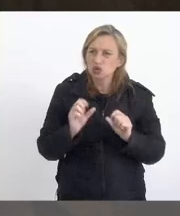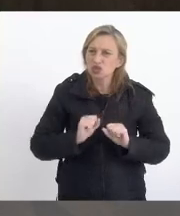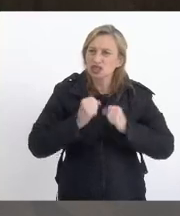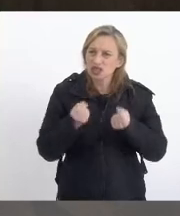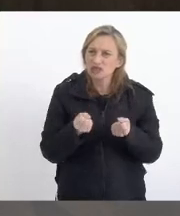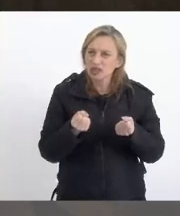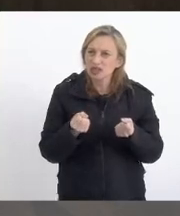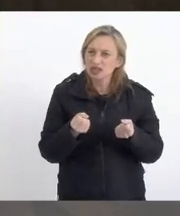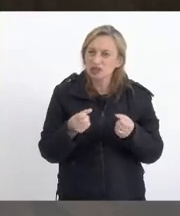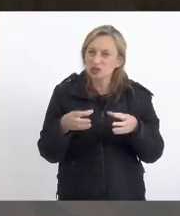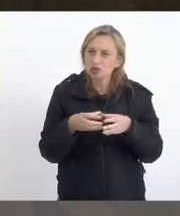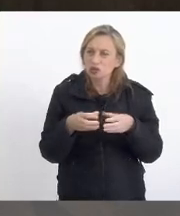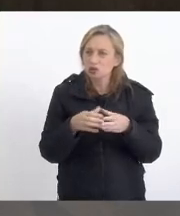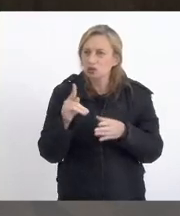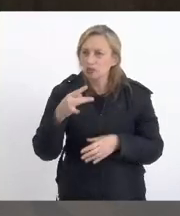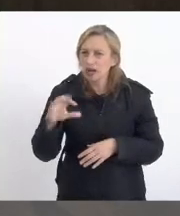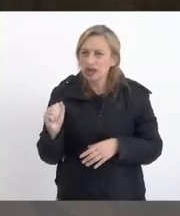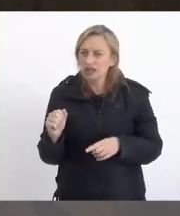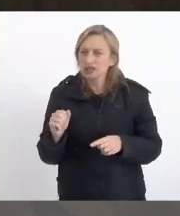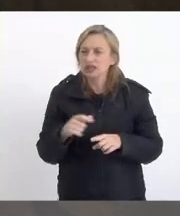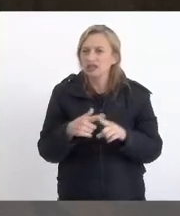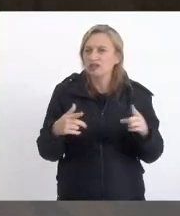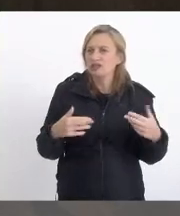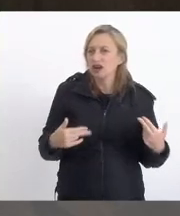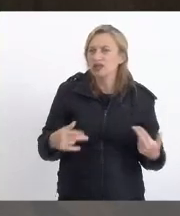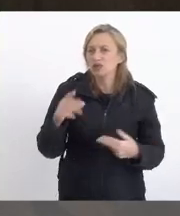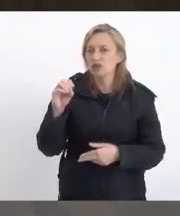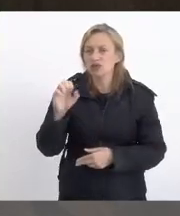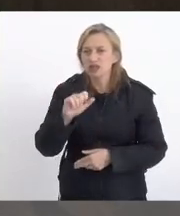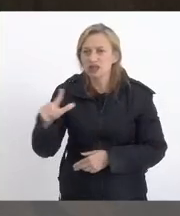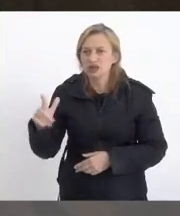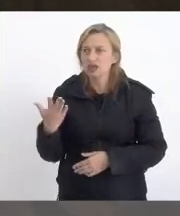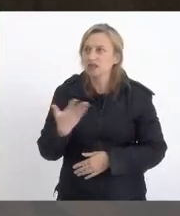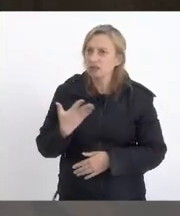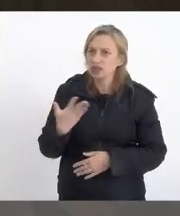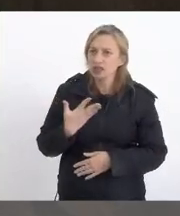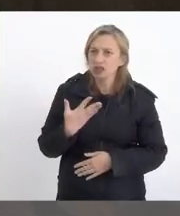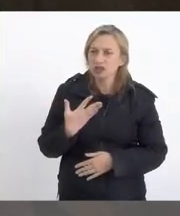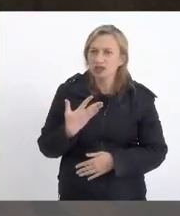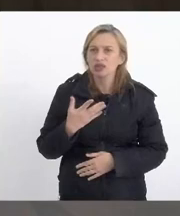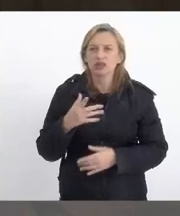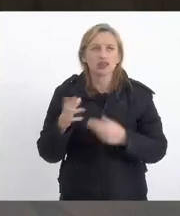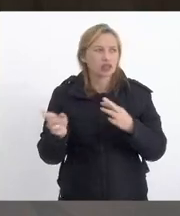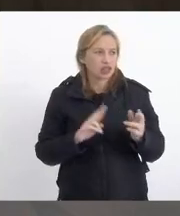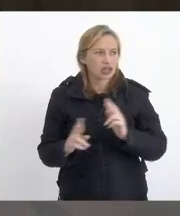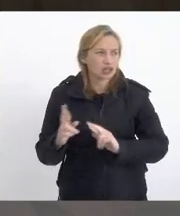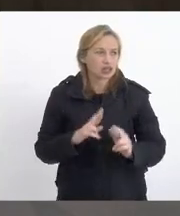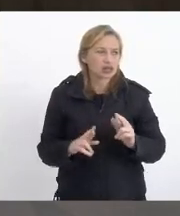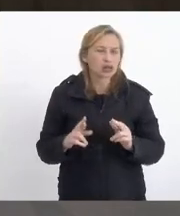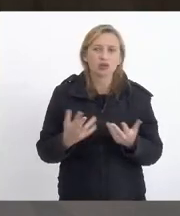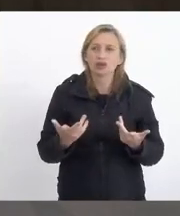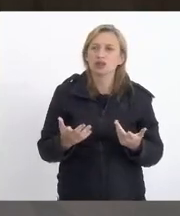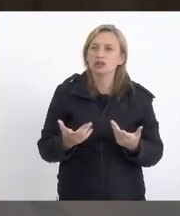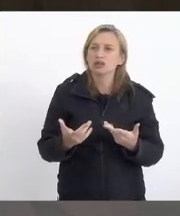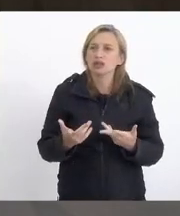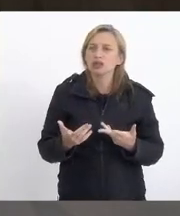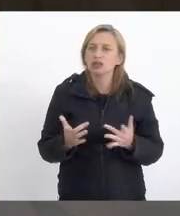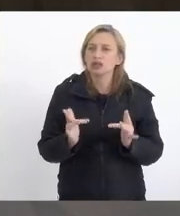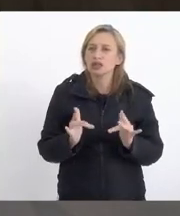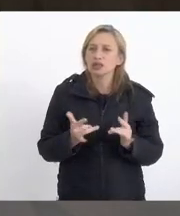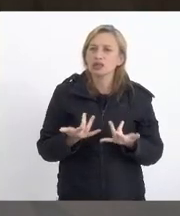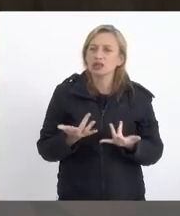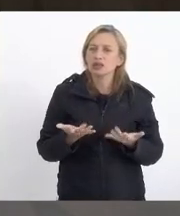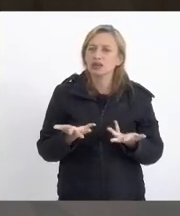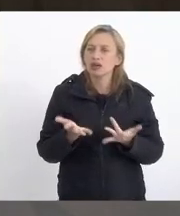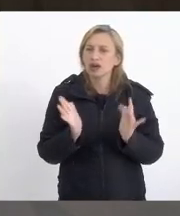da classe do praça. Muitos oficiais aqui são amigos, nós temos relações próximas, trocamos figurinhas na medida